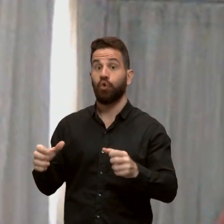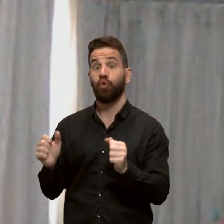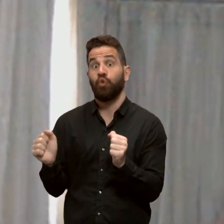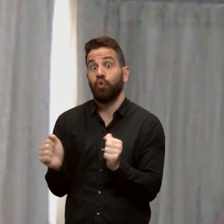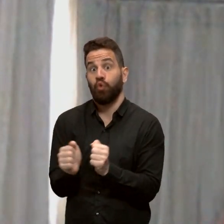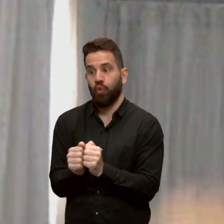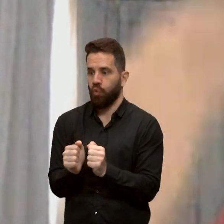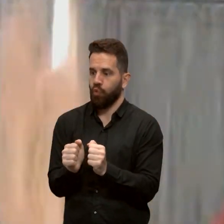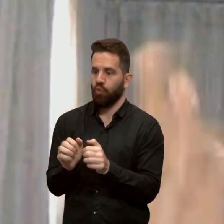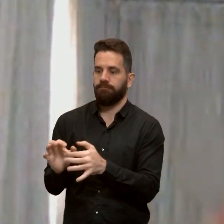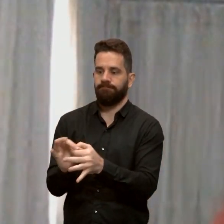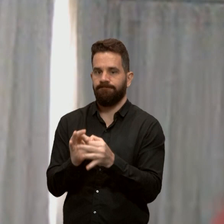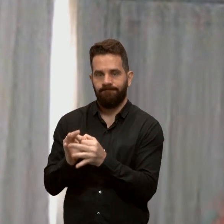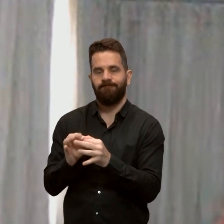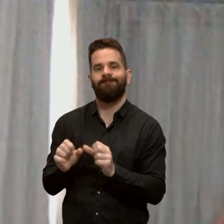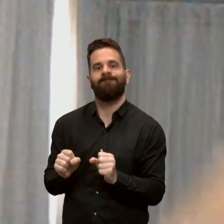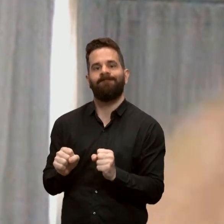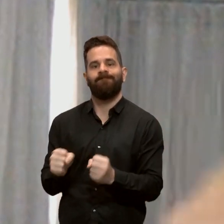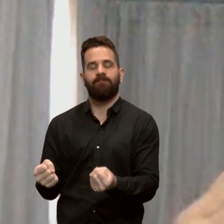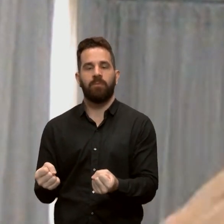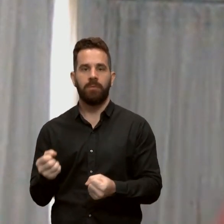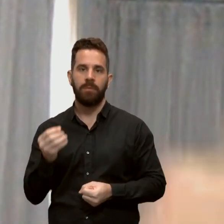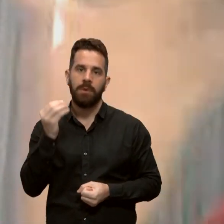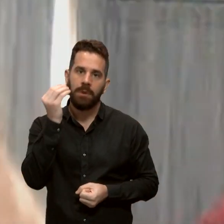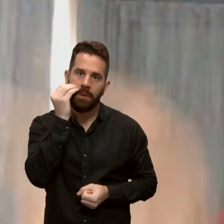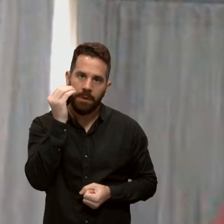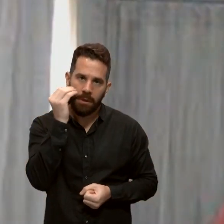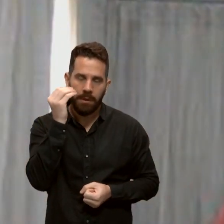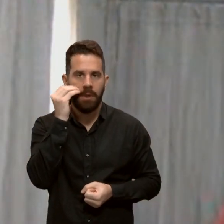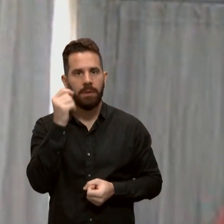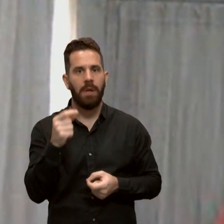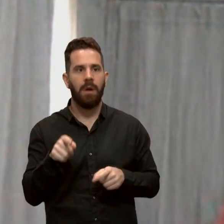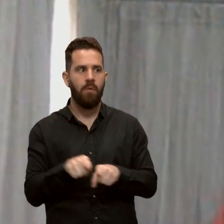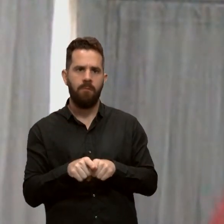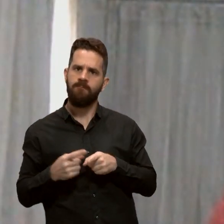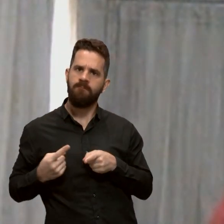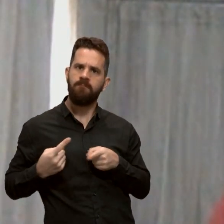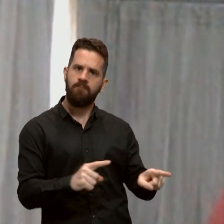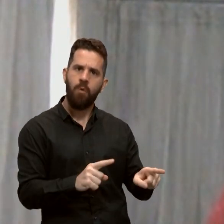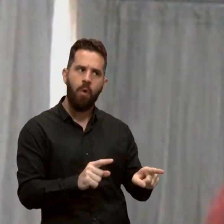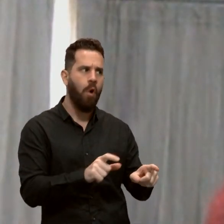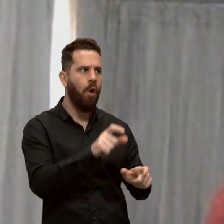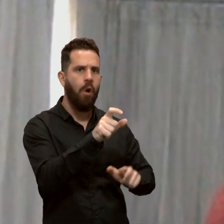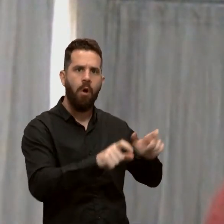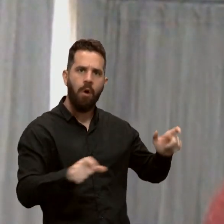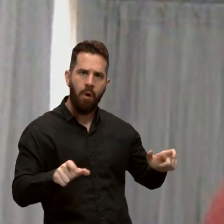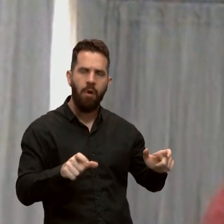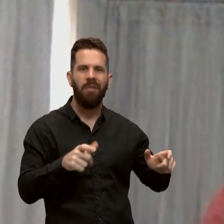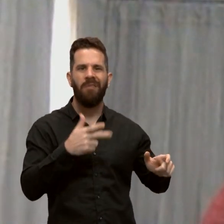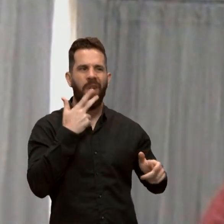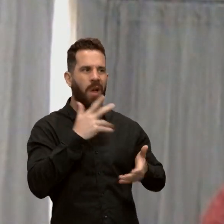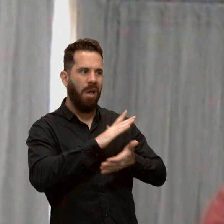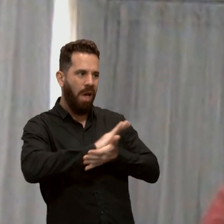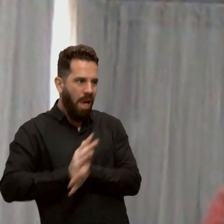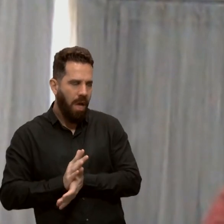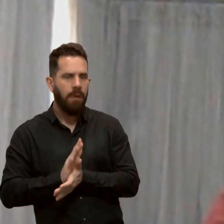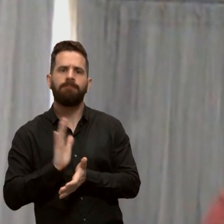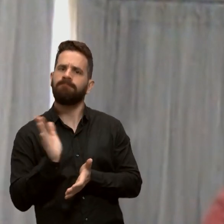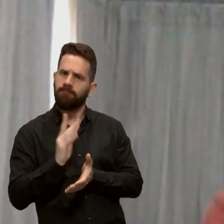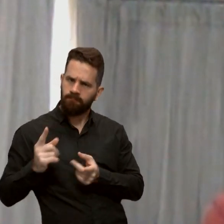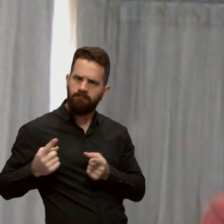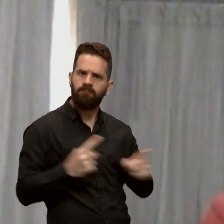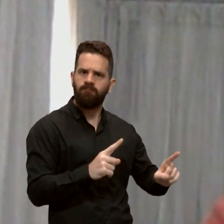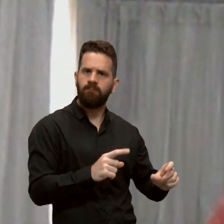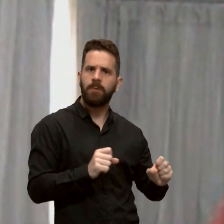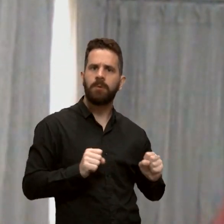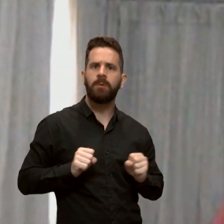mecanismos para se livrar ou para enfrentar esse acirramento que o Eduardo estava falando. Né? É